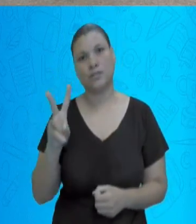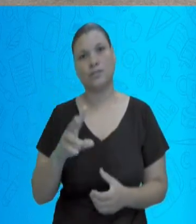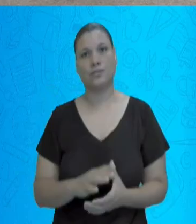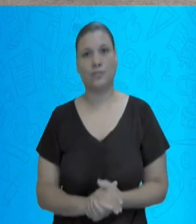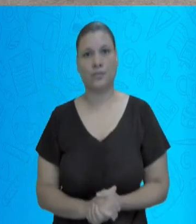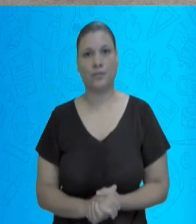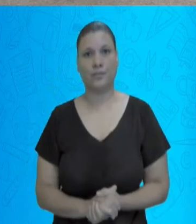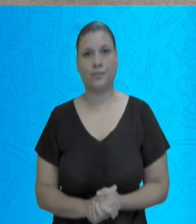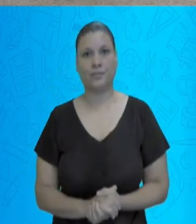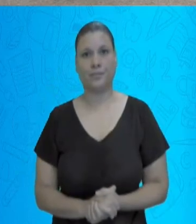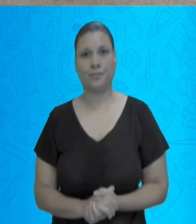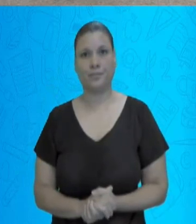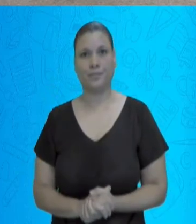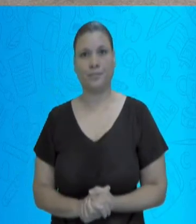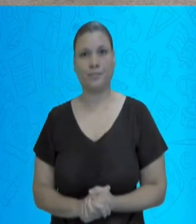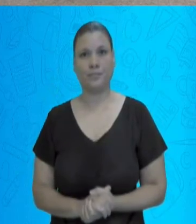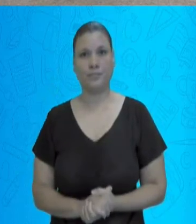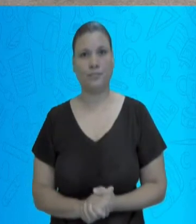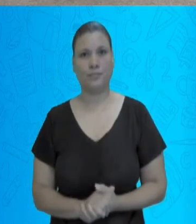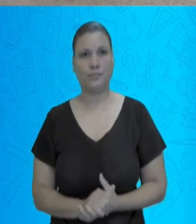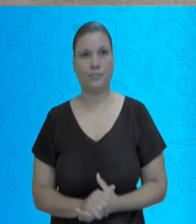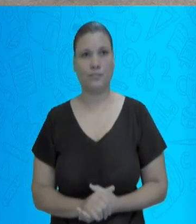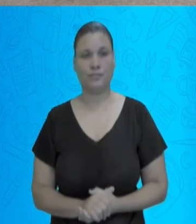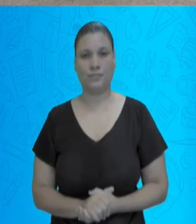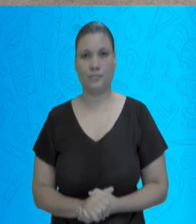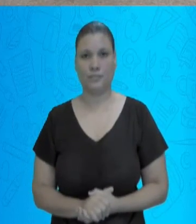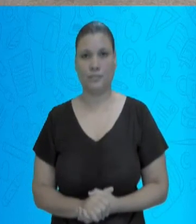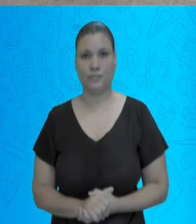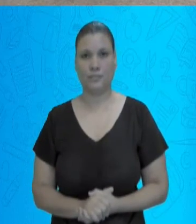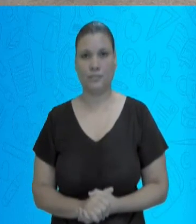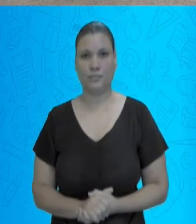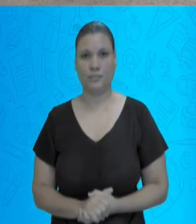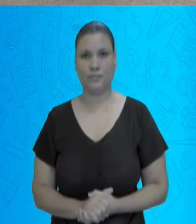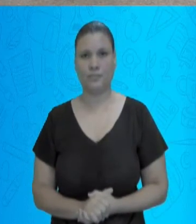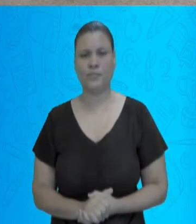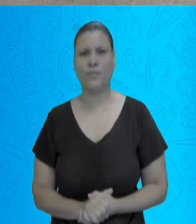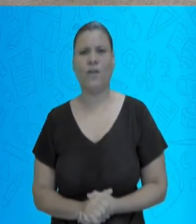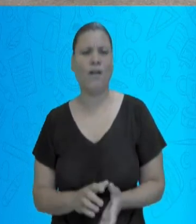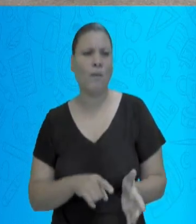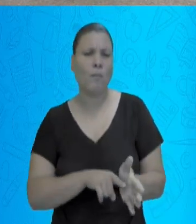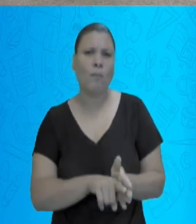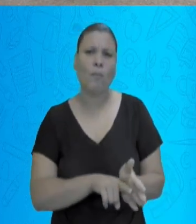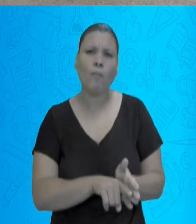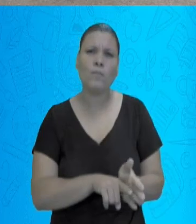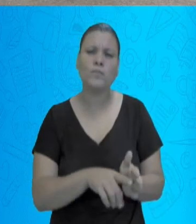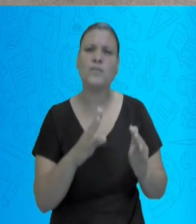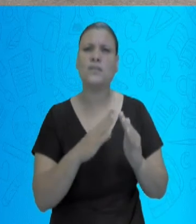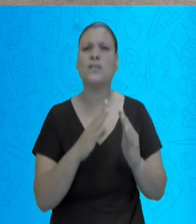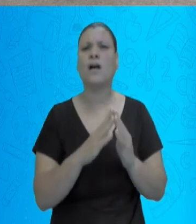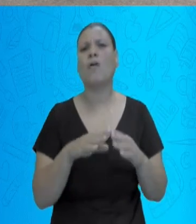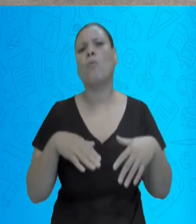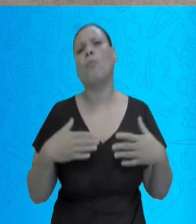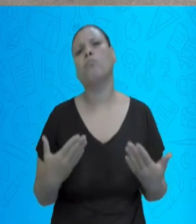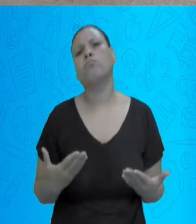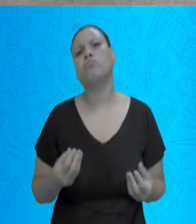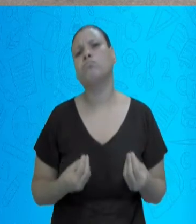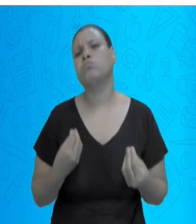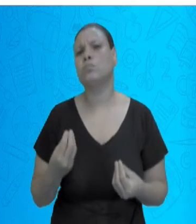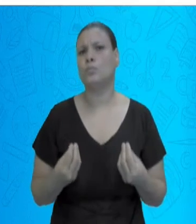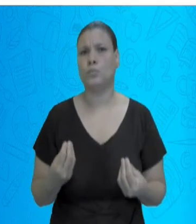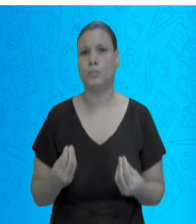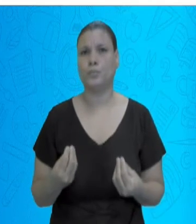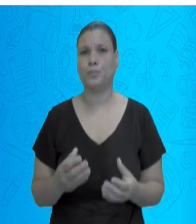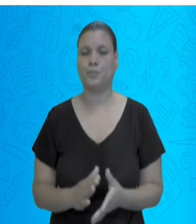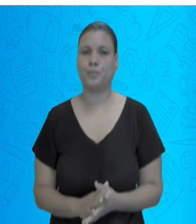pessoas da nossa sociedade. E para pesquisar em casa hoje, então, vou fazer uma atividade diferente.